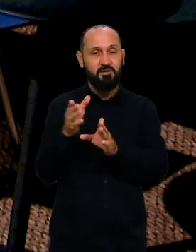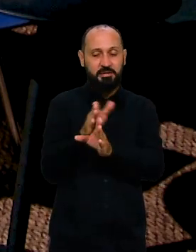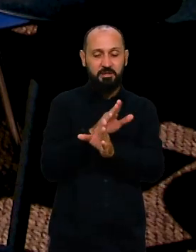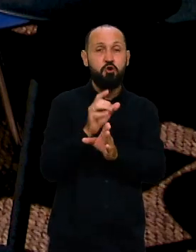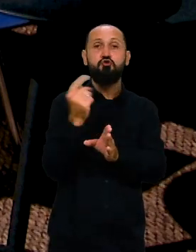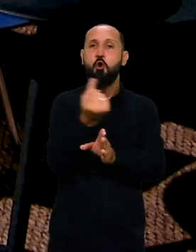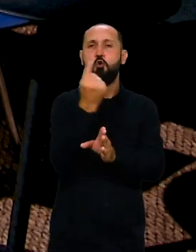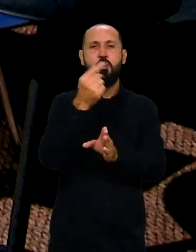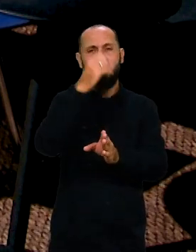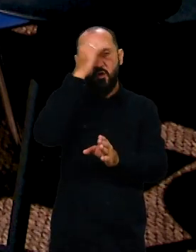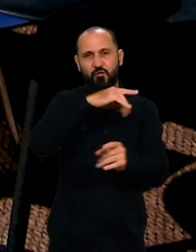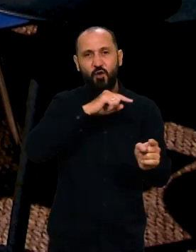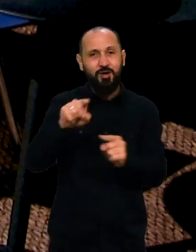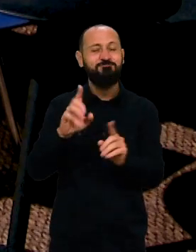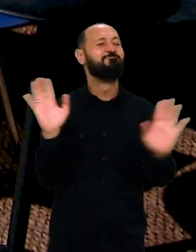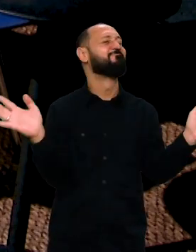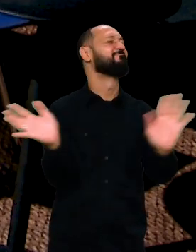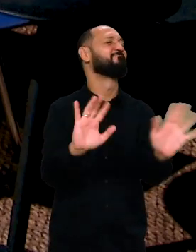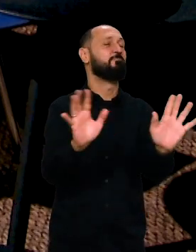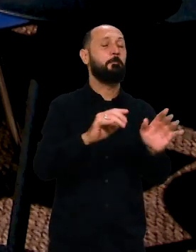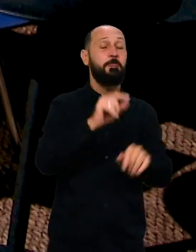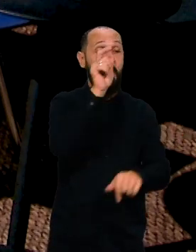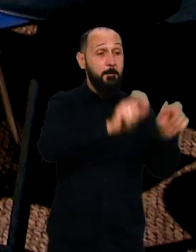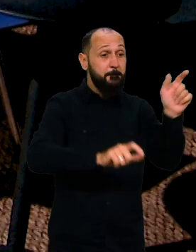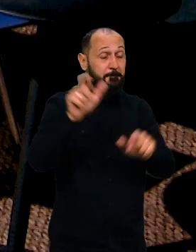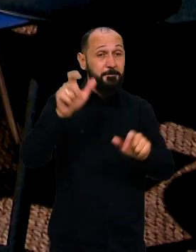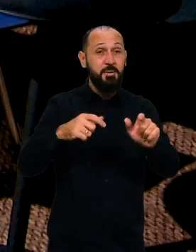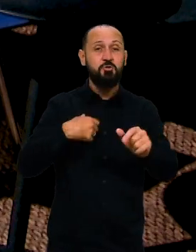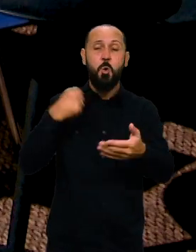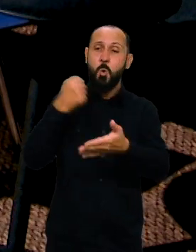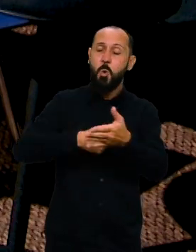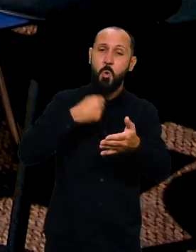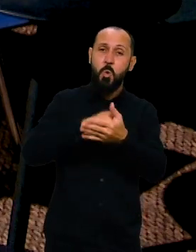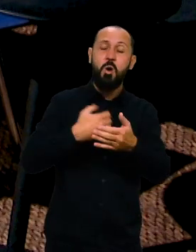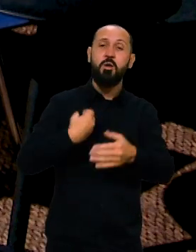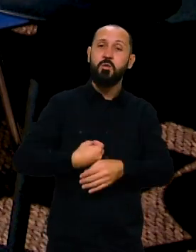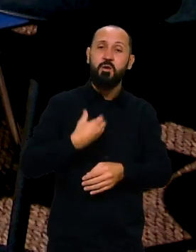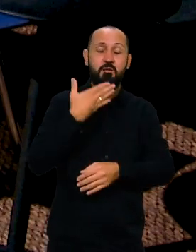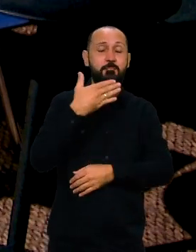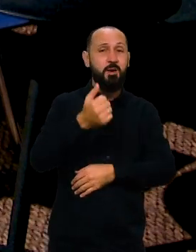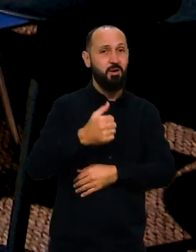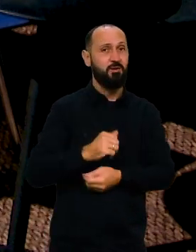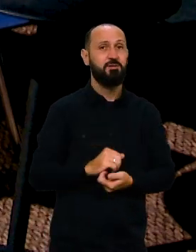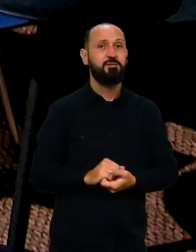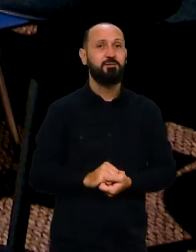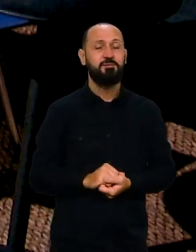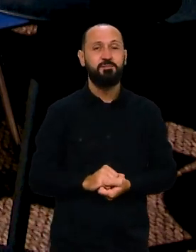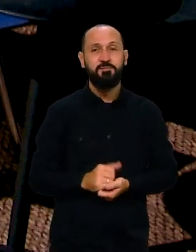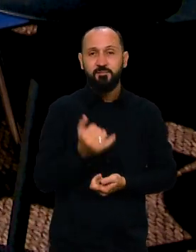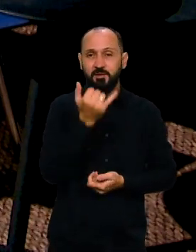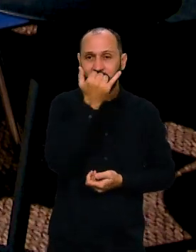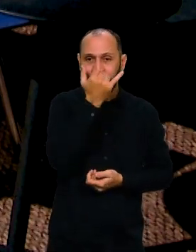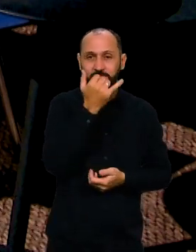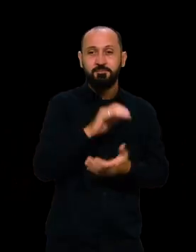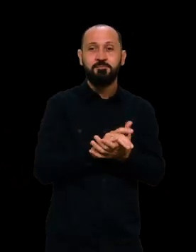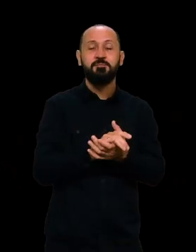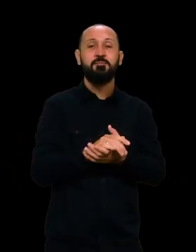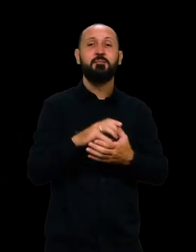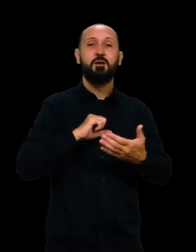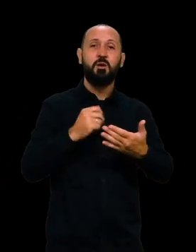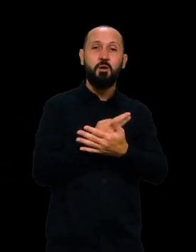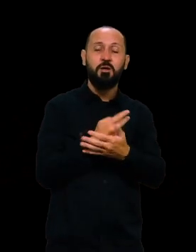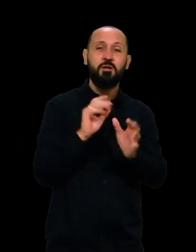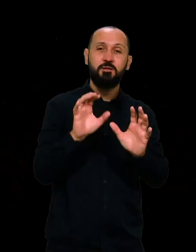violência na fronteira. A fronteira não é só violência, ela não é violência. A fronteira são as pessoas que resistem, vivem lá e querem o melhor para ela.